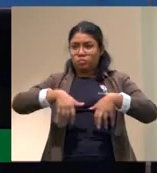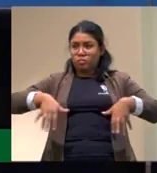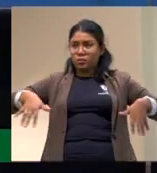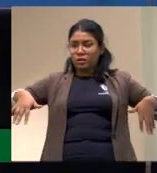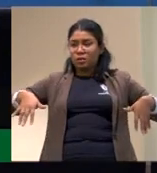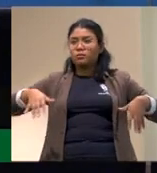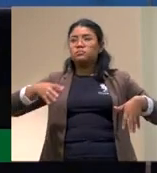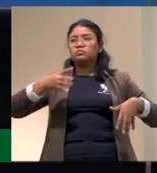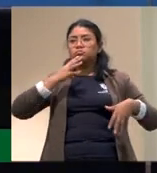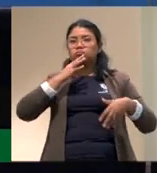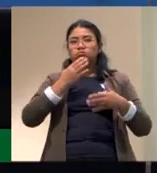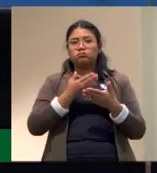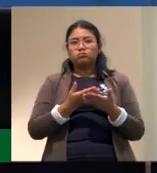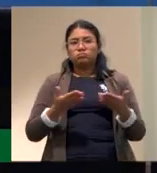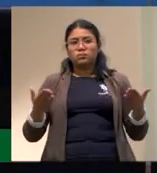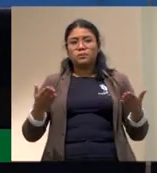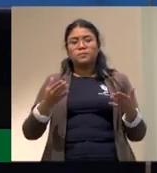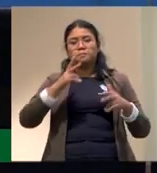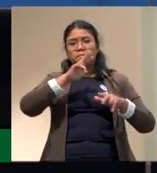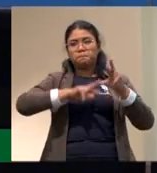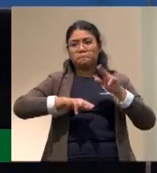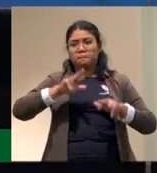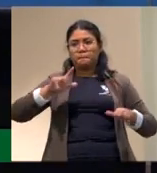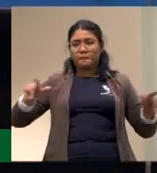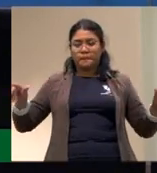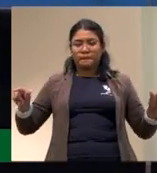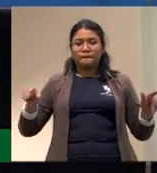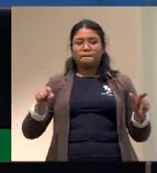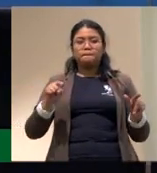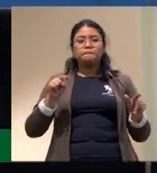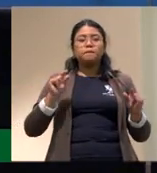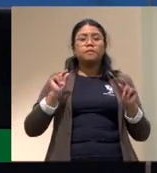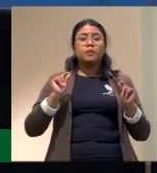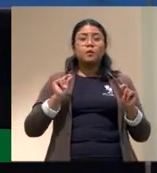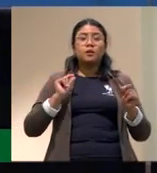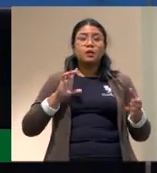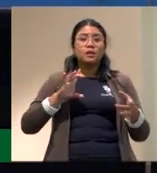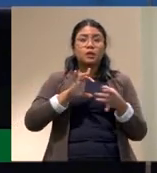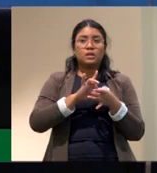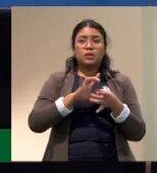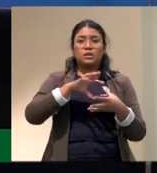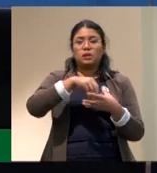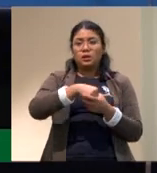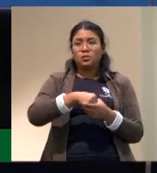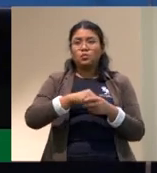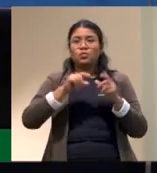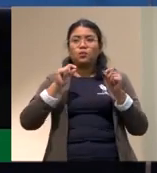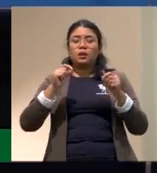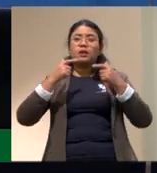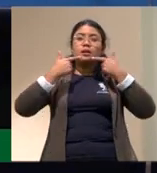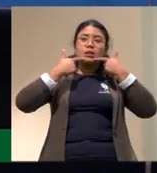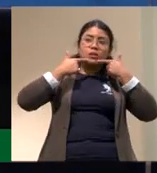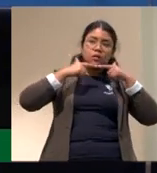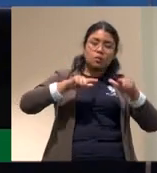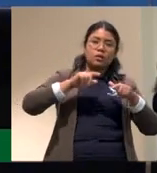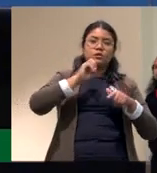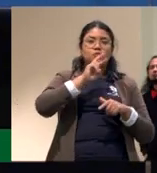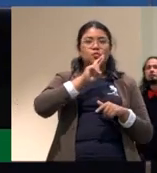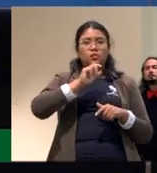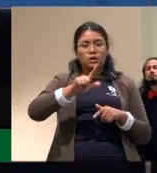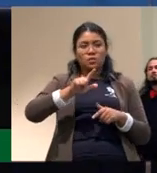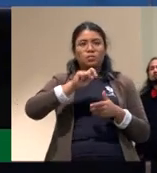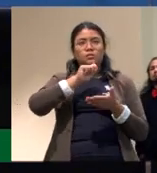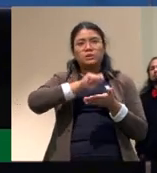né, e diversificar. E isso vale também para a questão da linguagem oral e escrita e